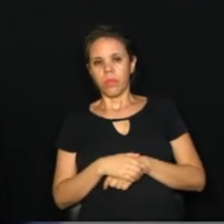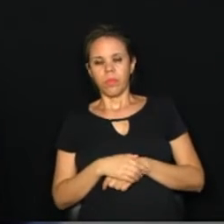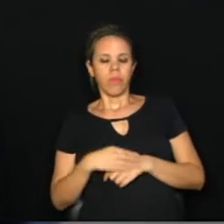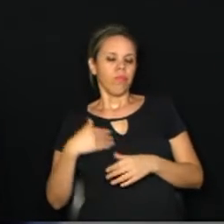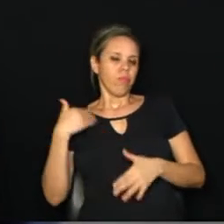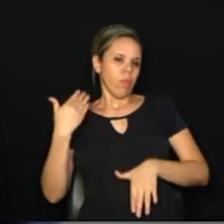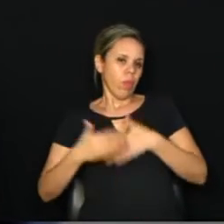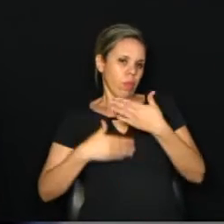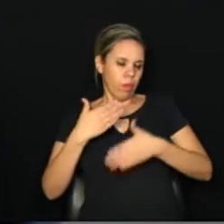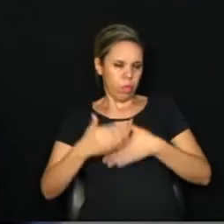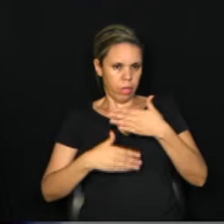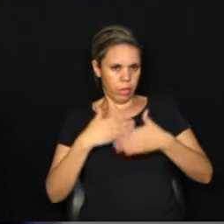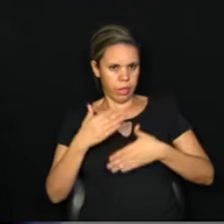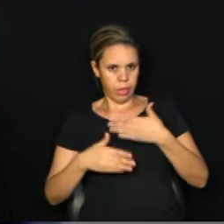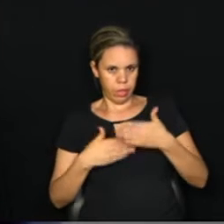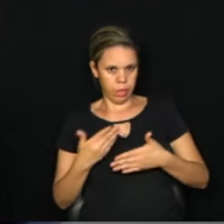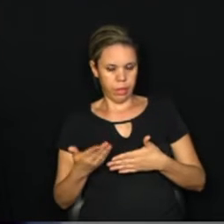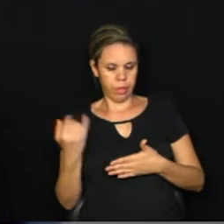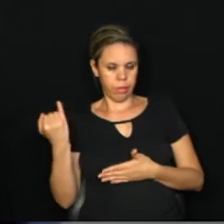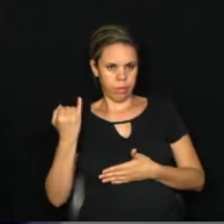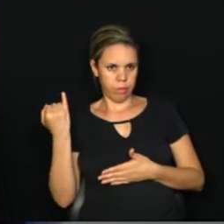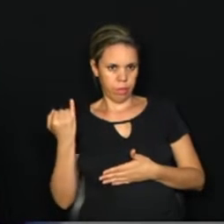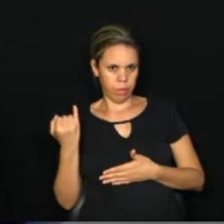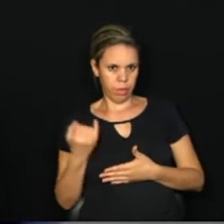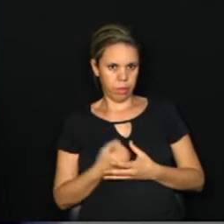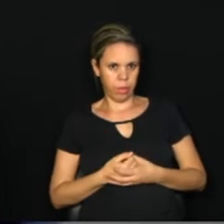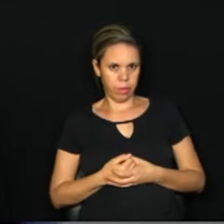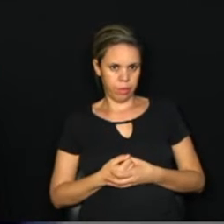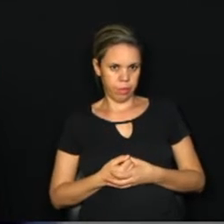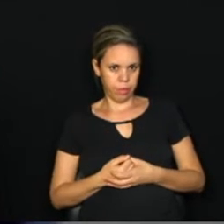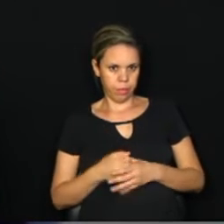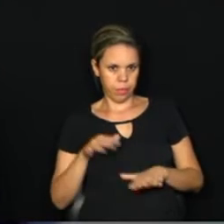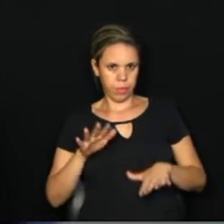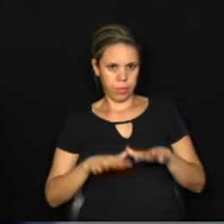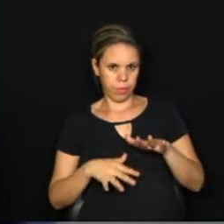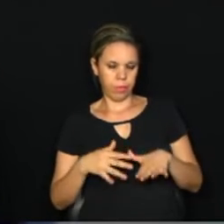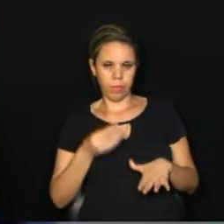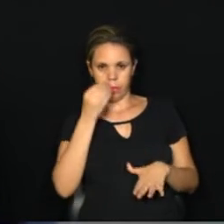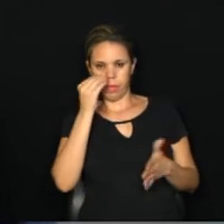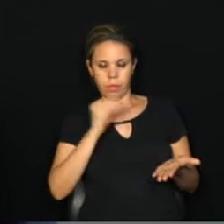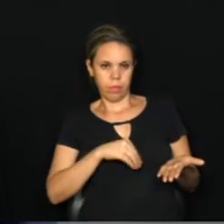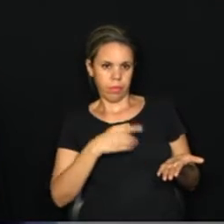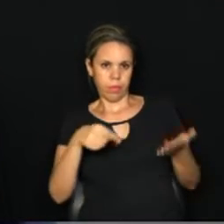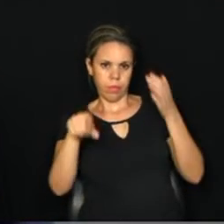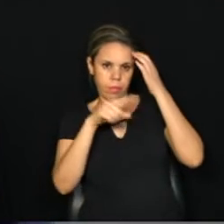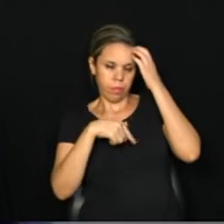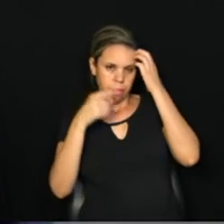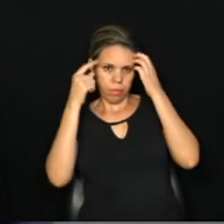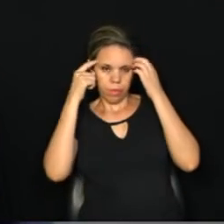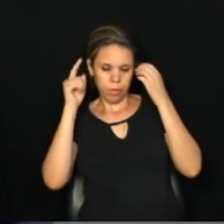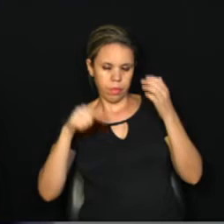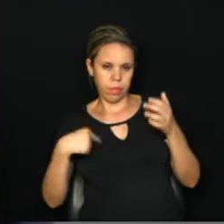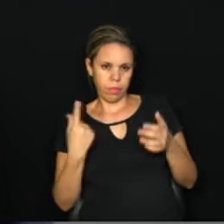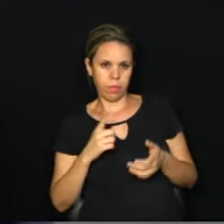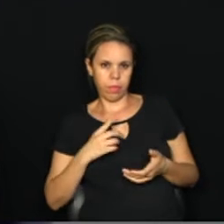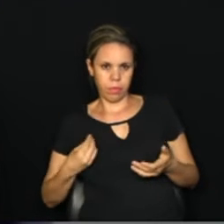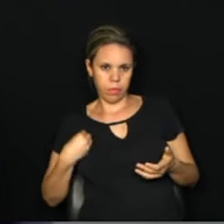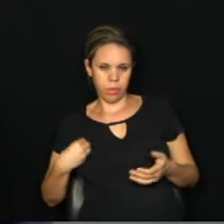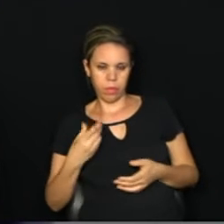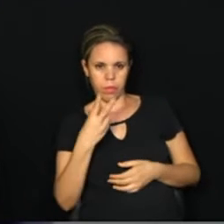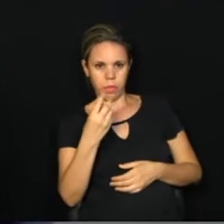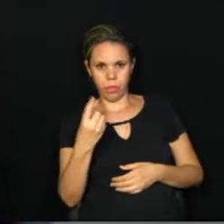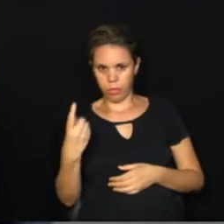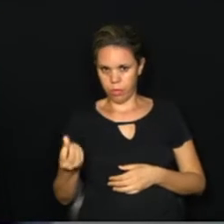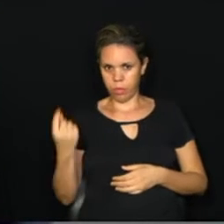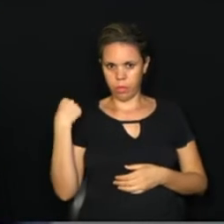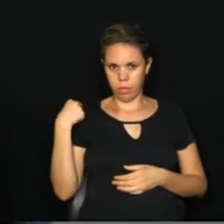processo muito importante e que muitas vezes ele é relegado. Então, para vocês terem uma ideia, quando nós tivemos em 2016